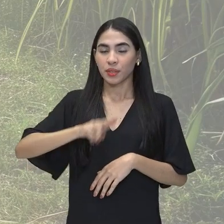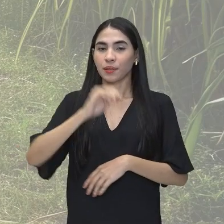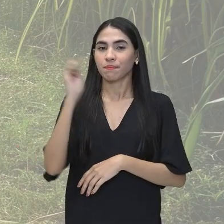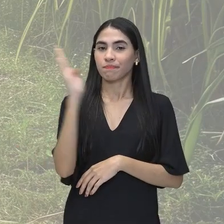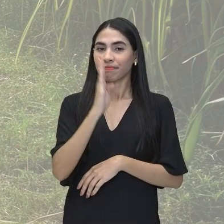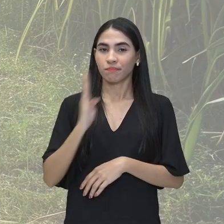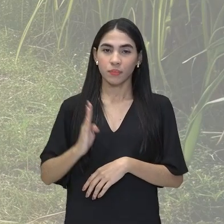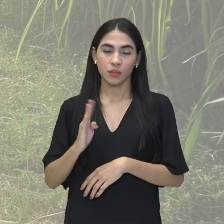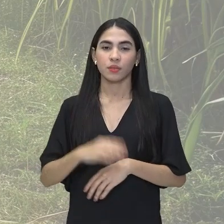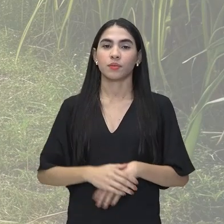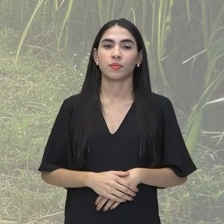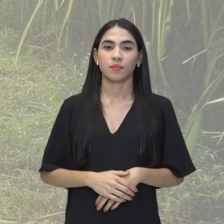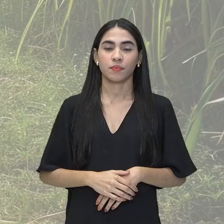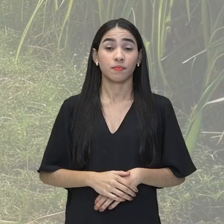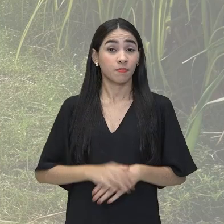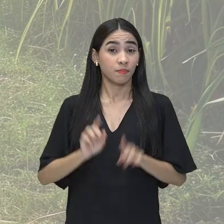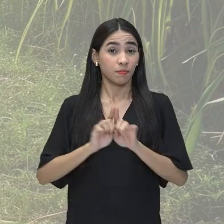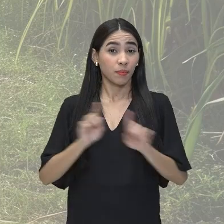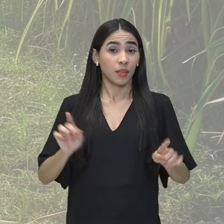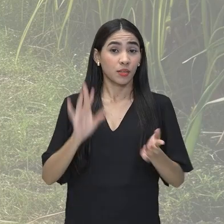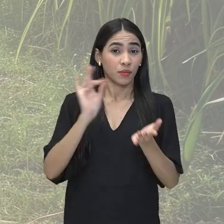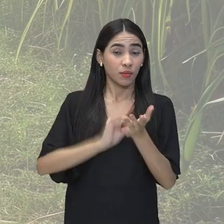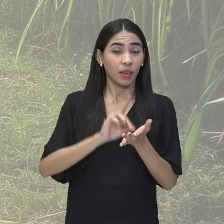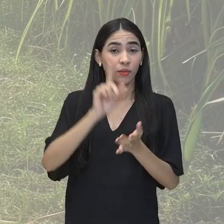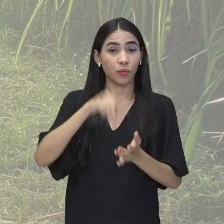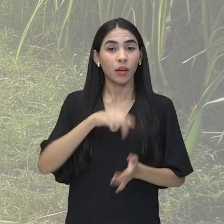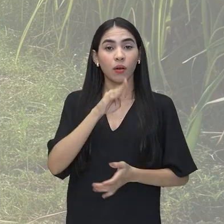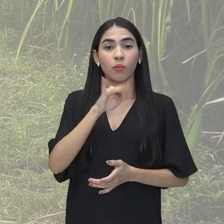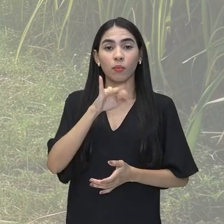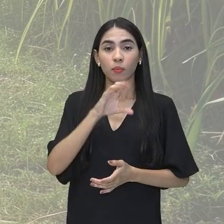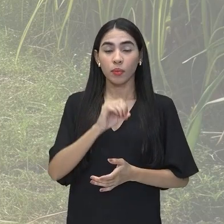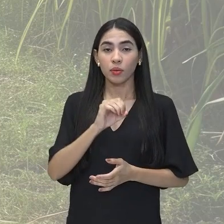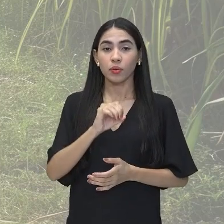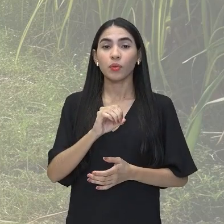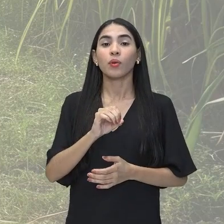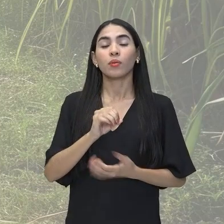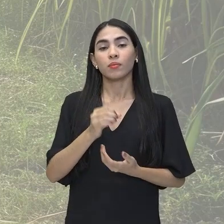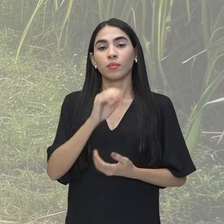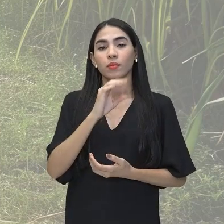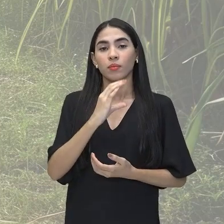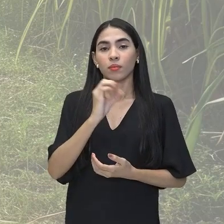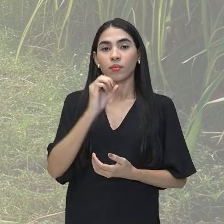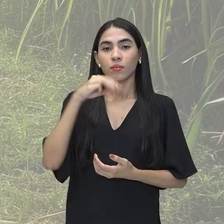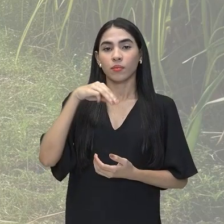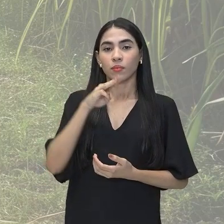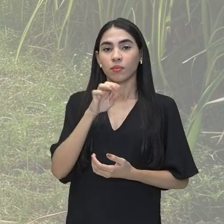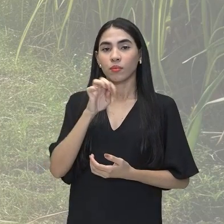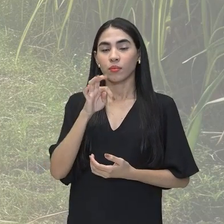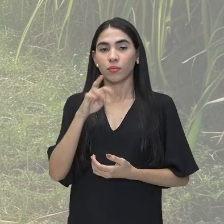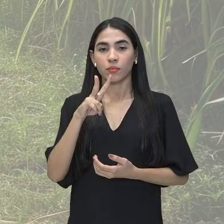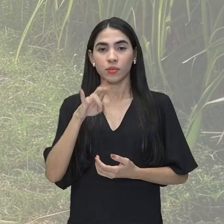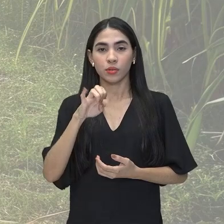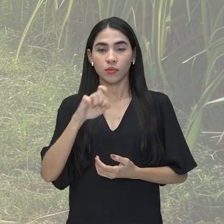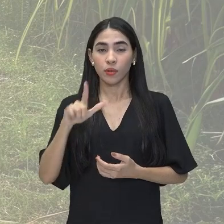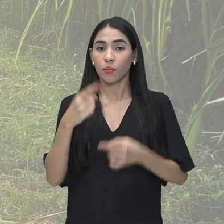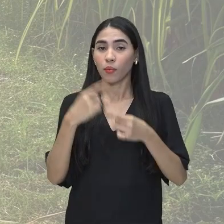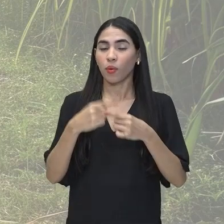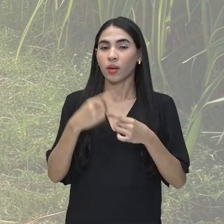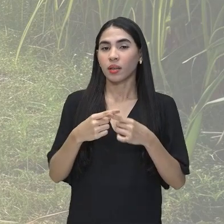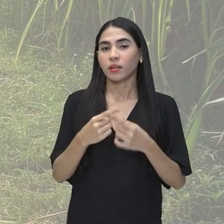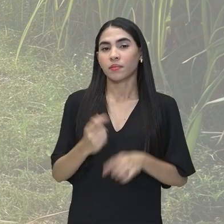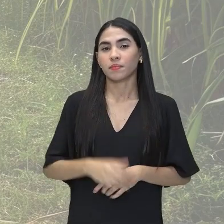Brasil, sendo que na realidade ele é um biocombustível. Por quê? Porque ele justamente não